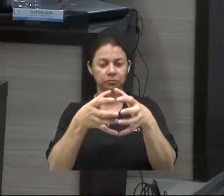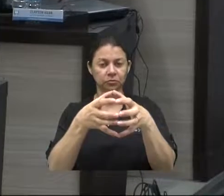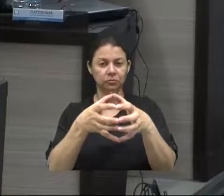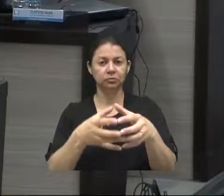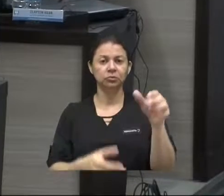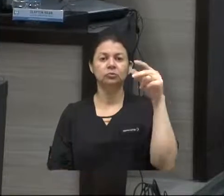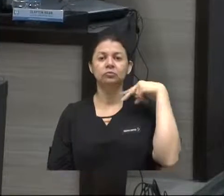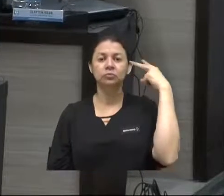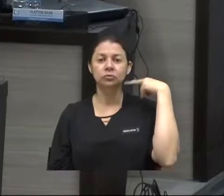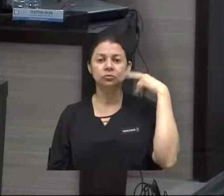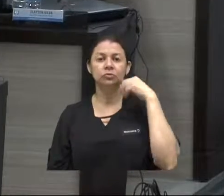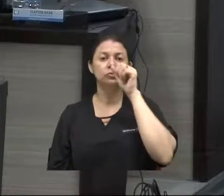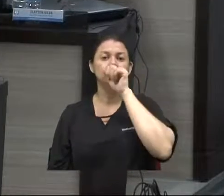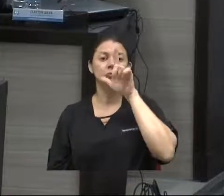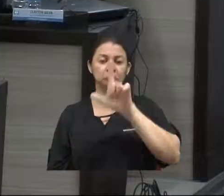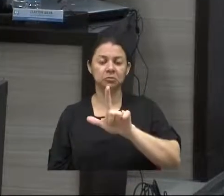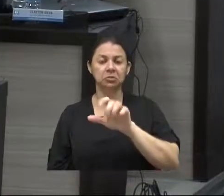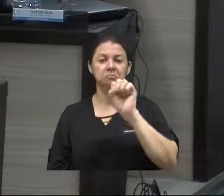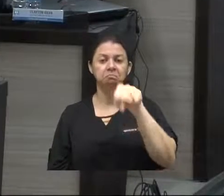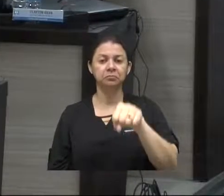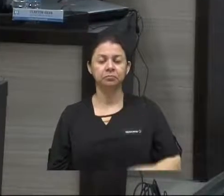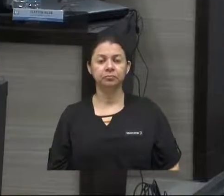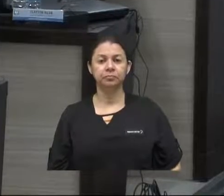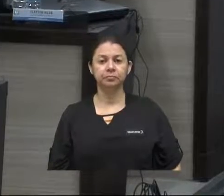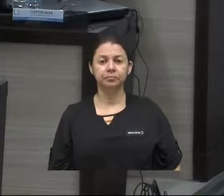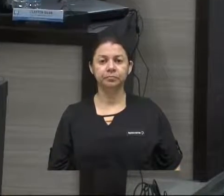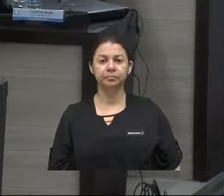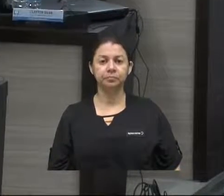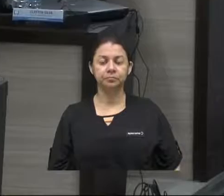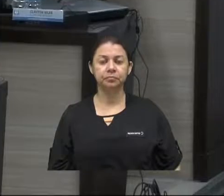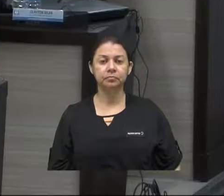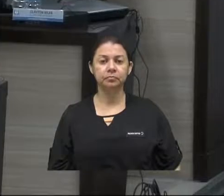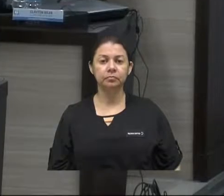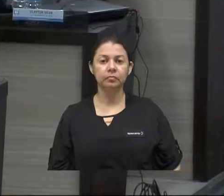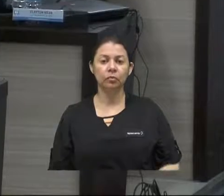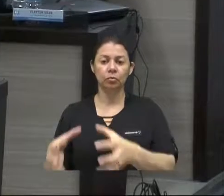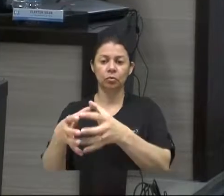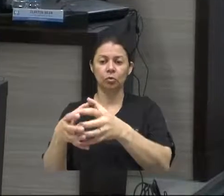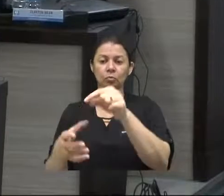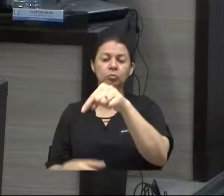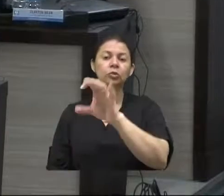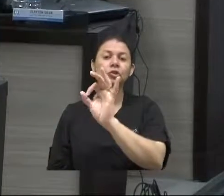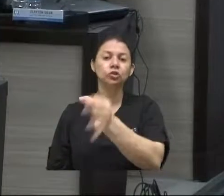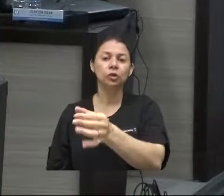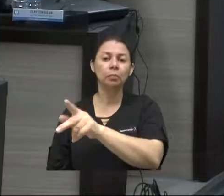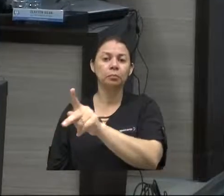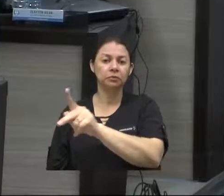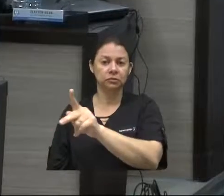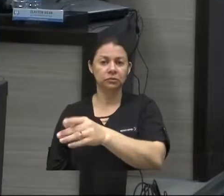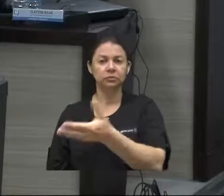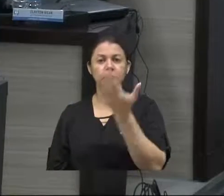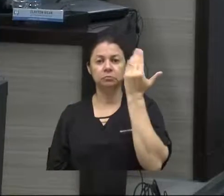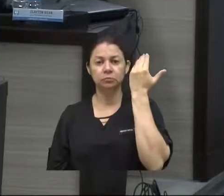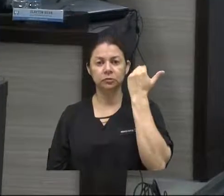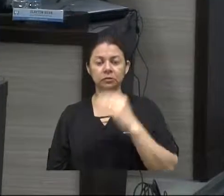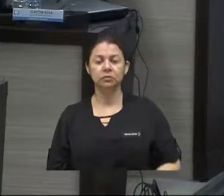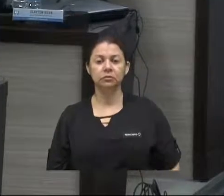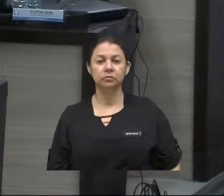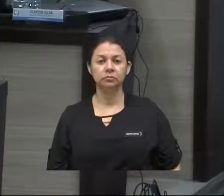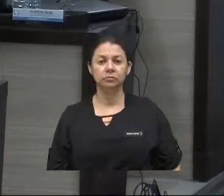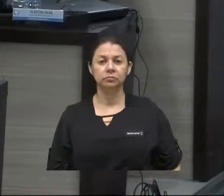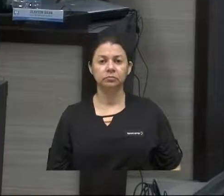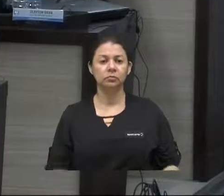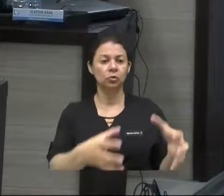em uma presidência anterior, e eu quero deixar um registro ao vereador